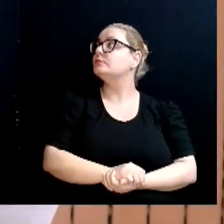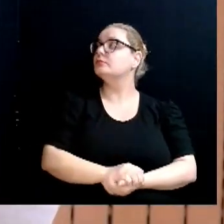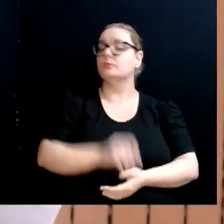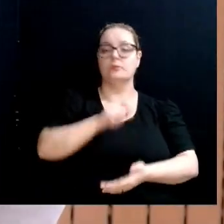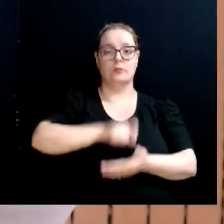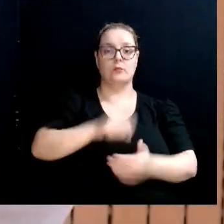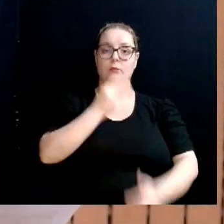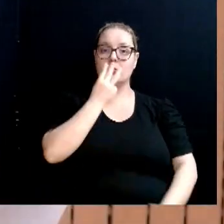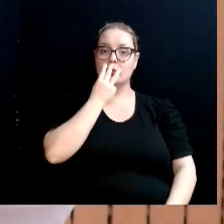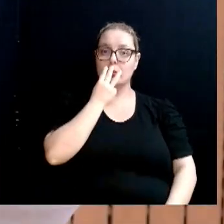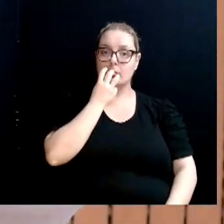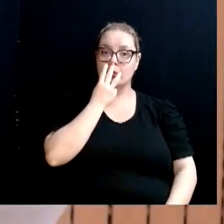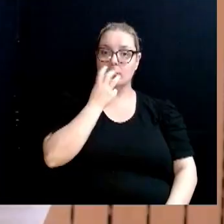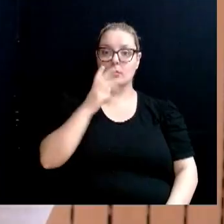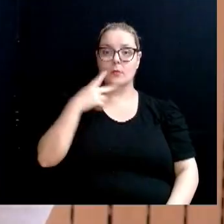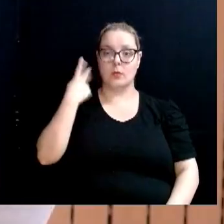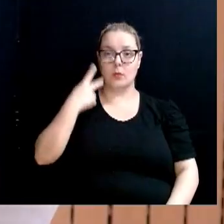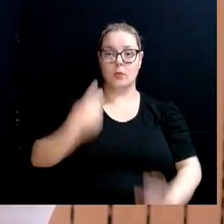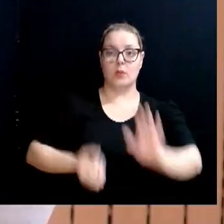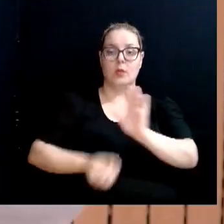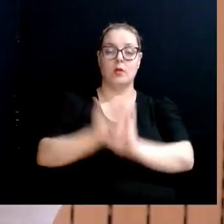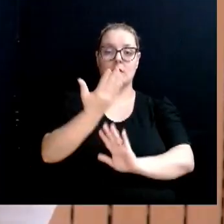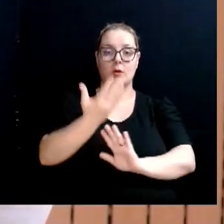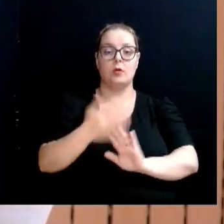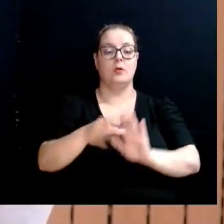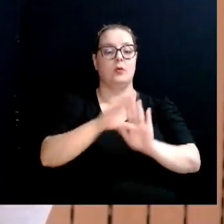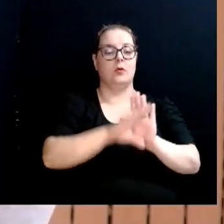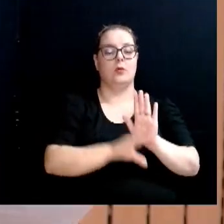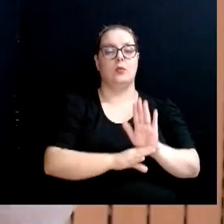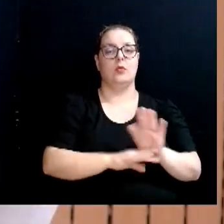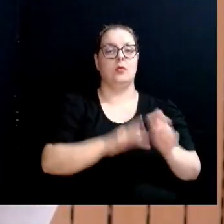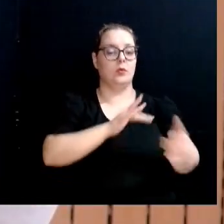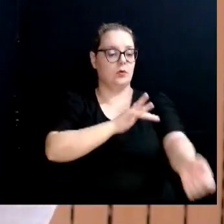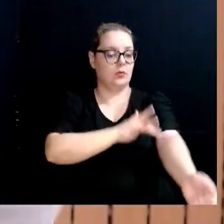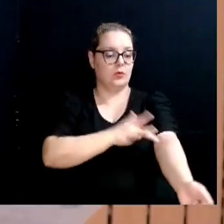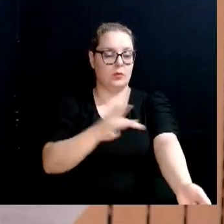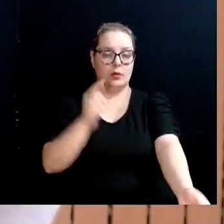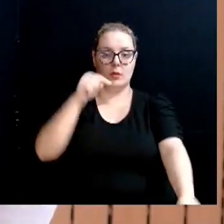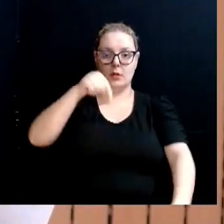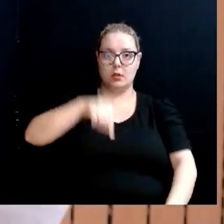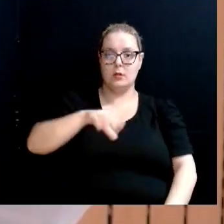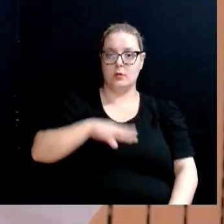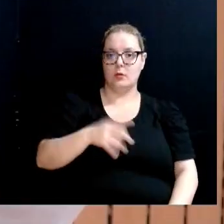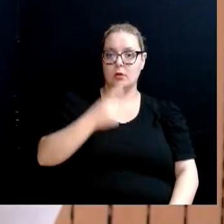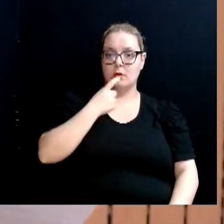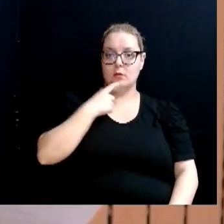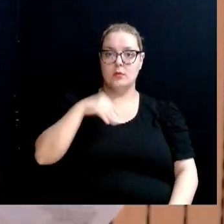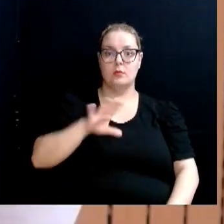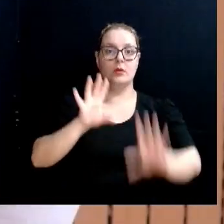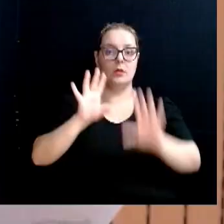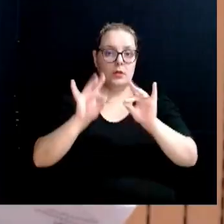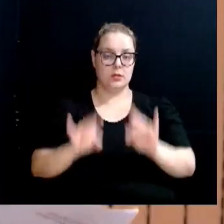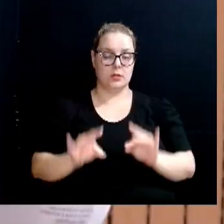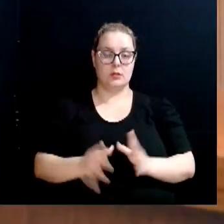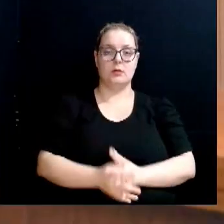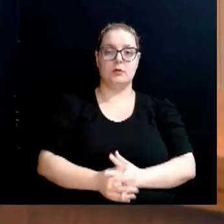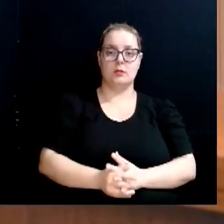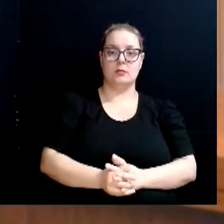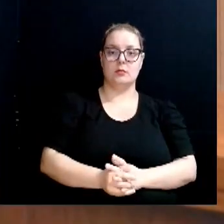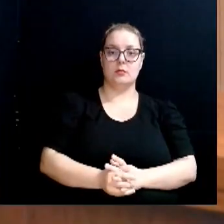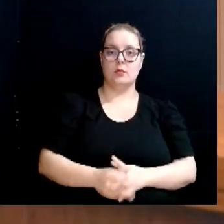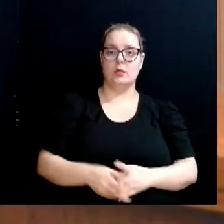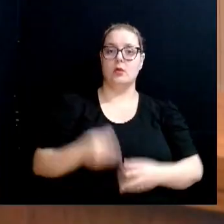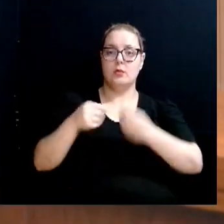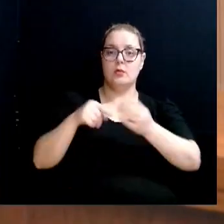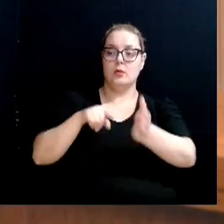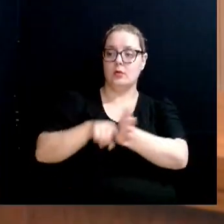Farmácia, que institui o programa Dois Sangue Aqui, no município de Campinas, e dá outras providências. Pergunto como vota o vereador